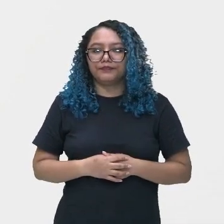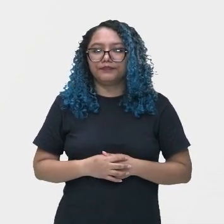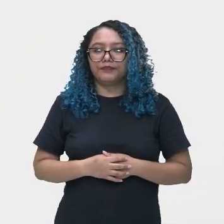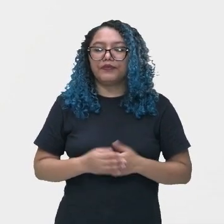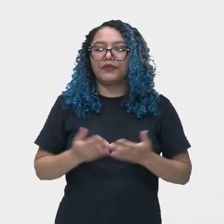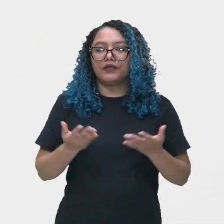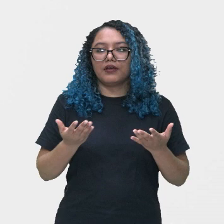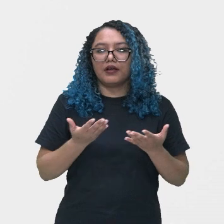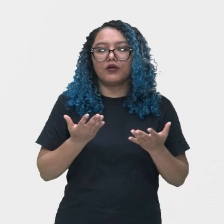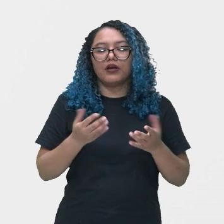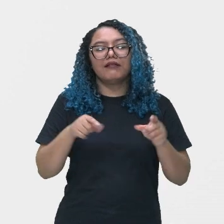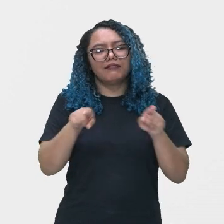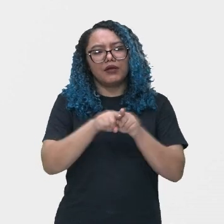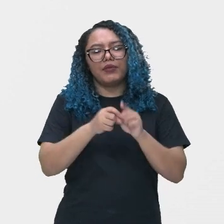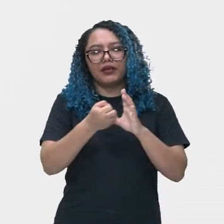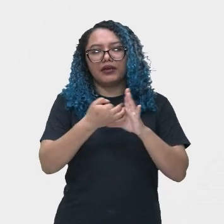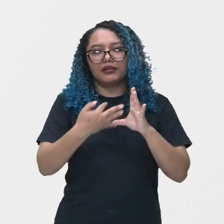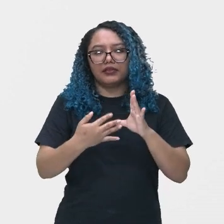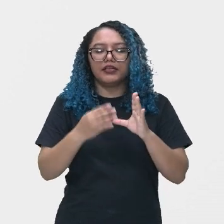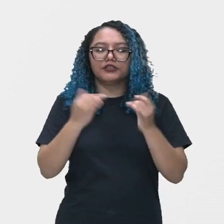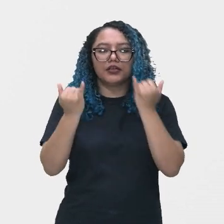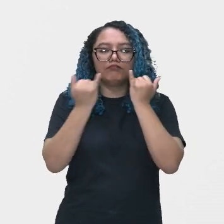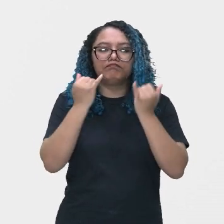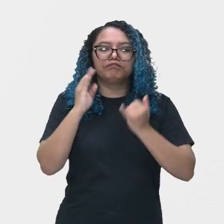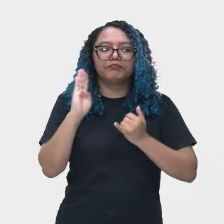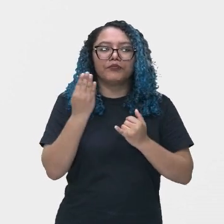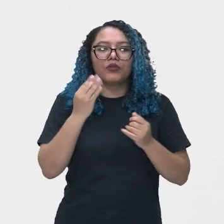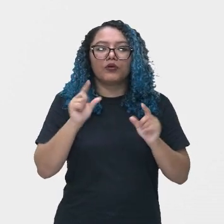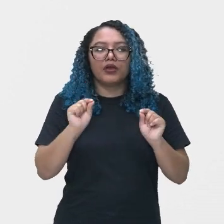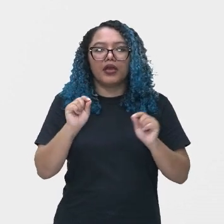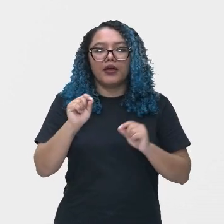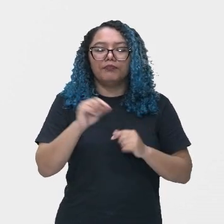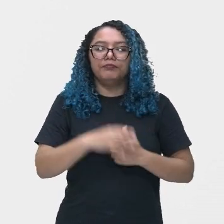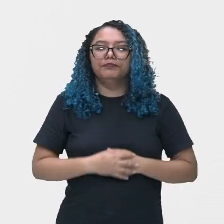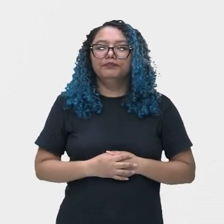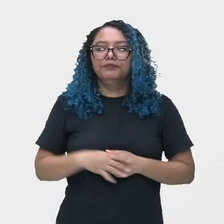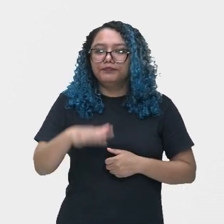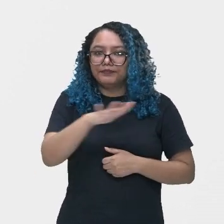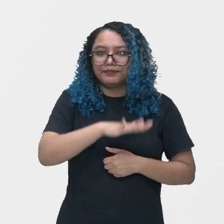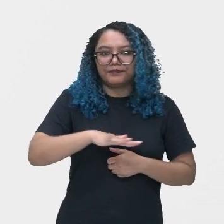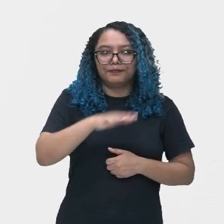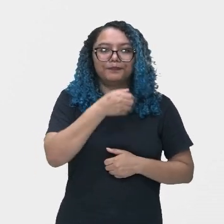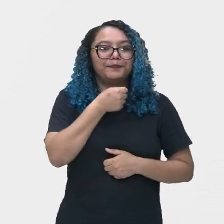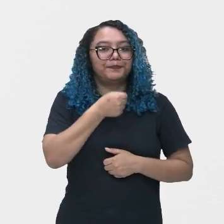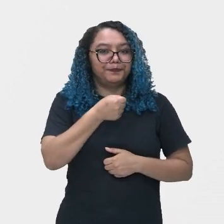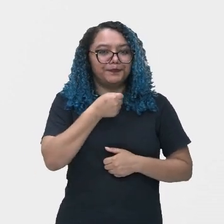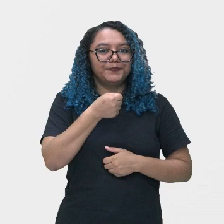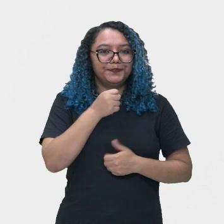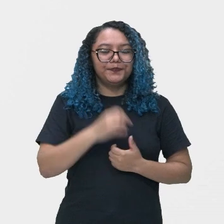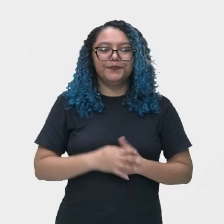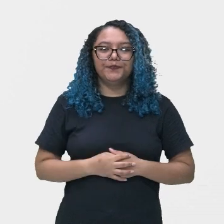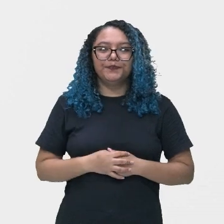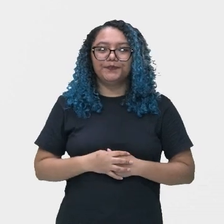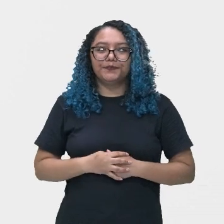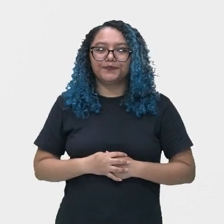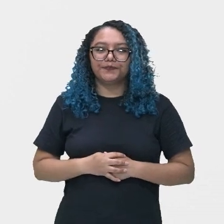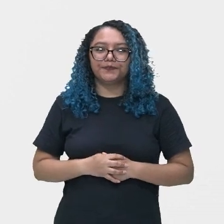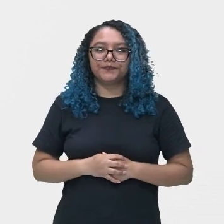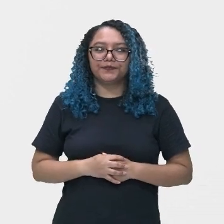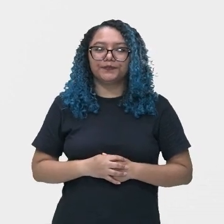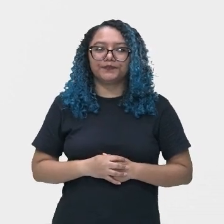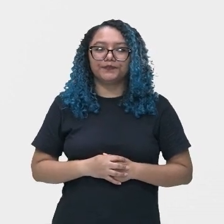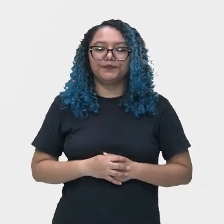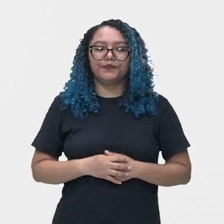fake news também, dentro do formato jornalístico. Tá, porque assim, gente, as fake news vão acontecer